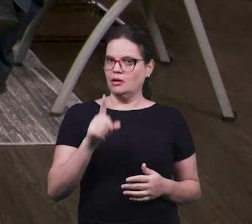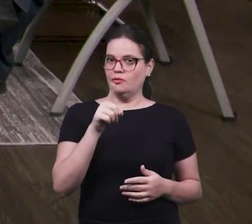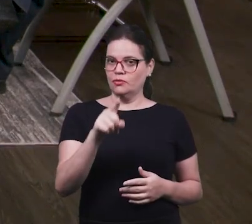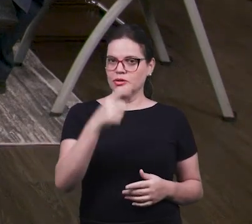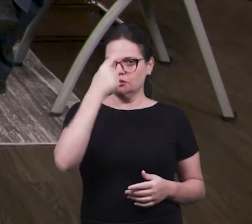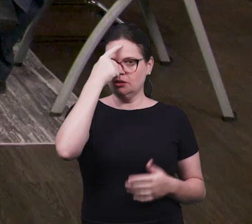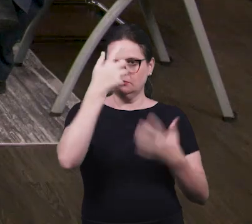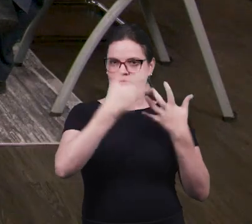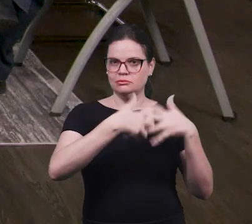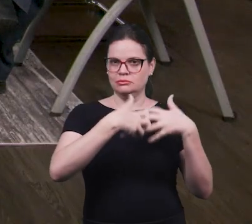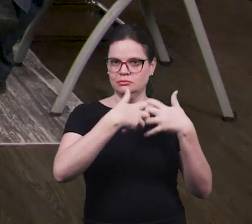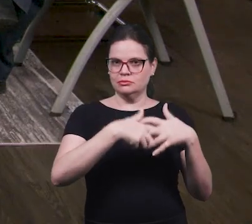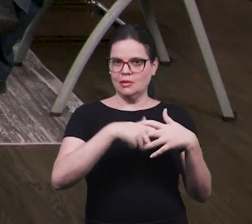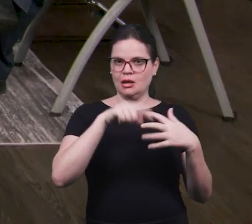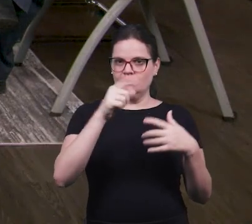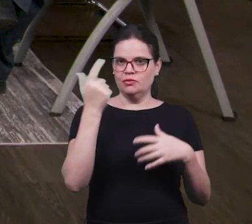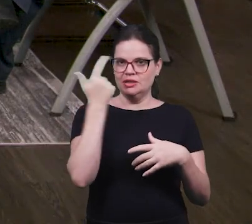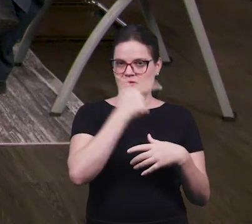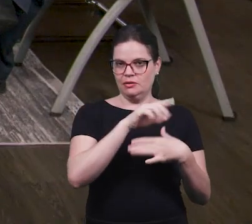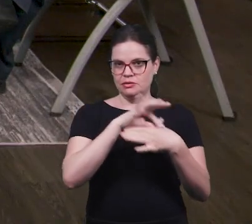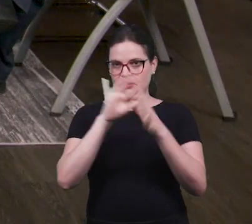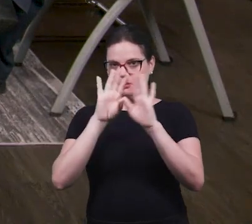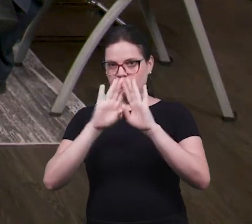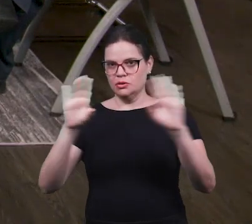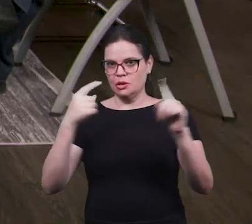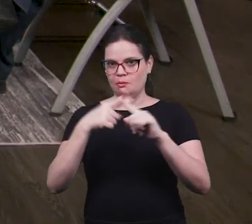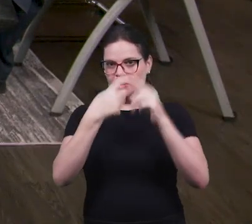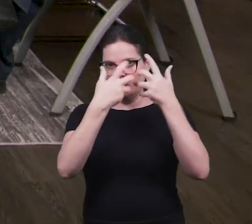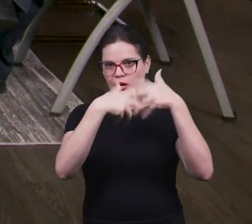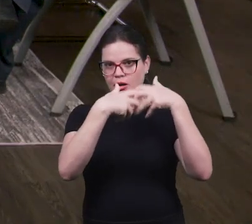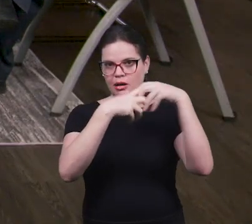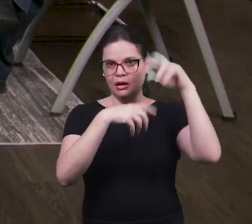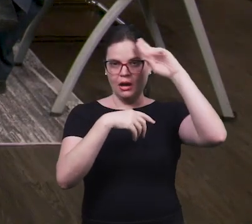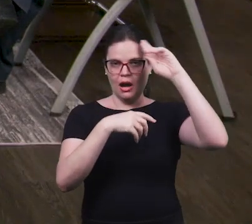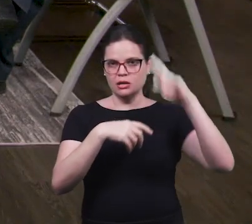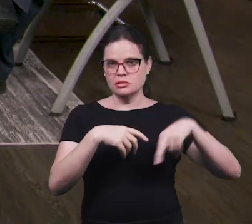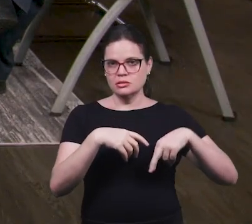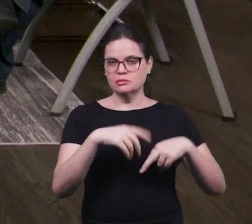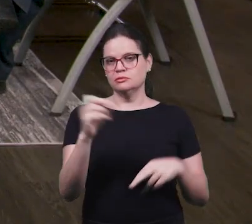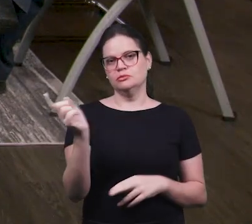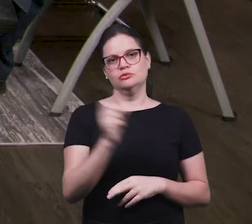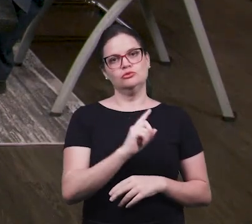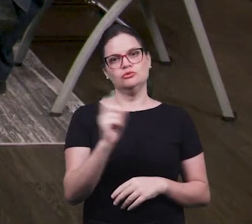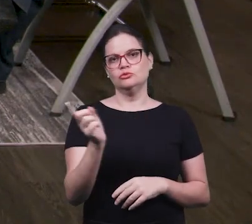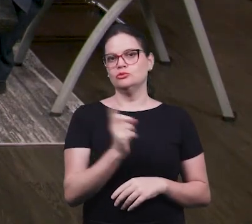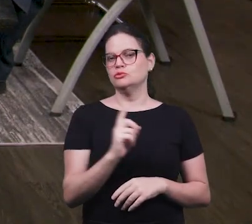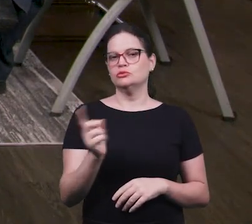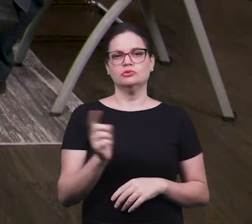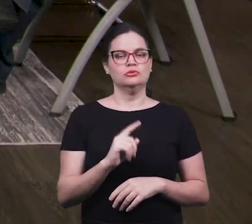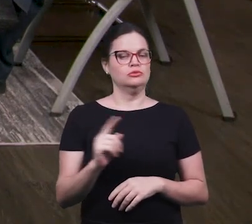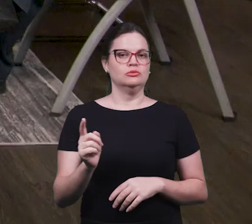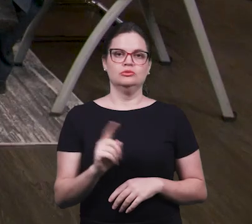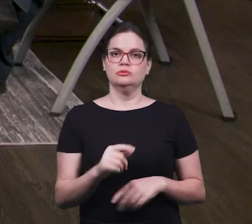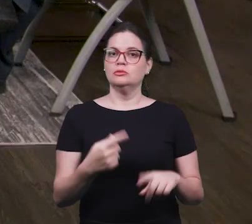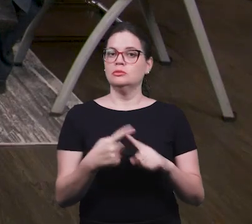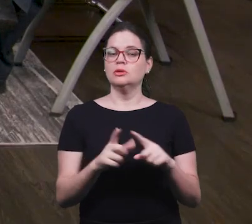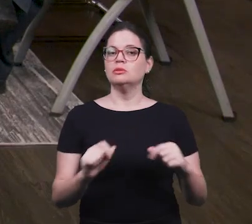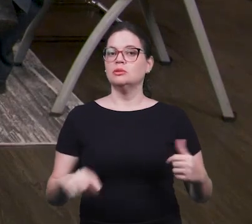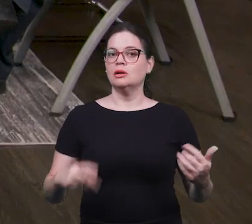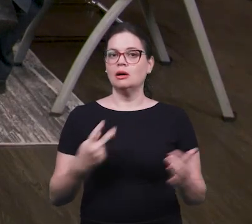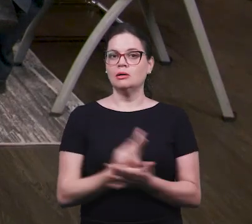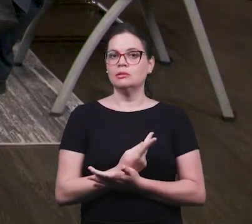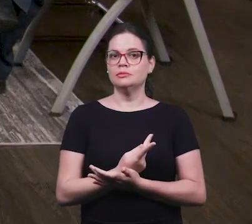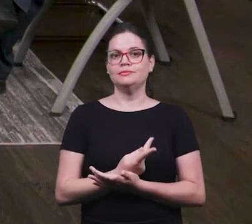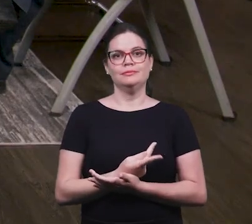ele vai para o céu através da razão, o que nega exatamente o projeto